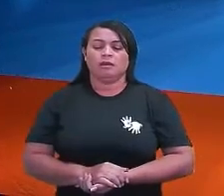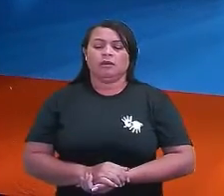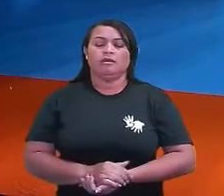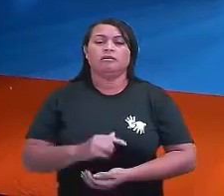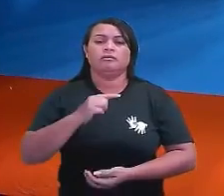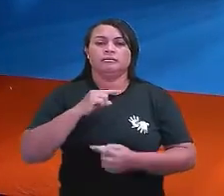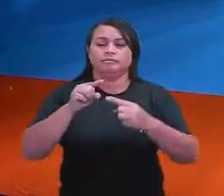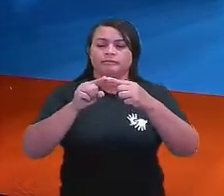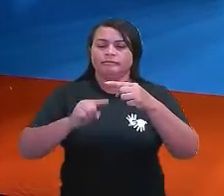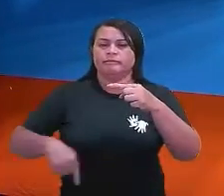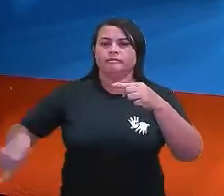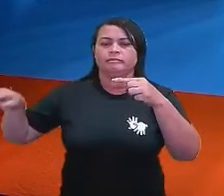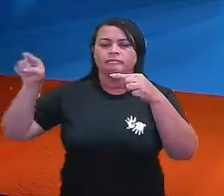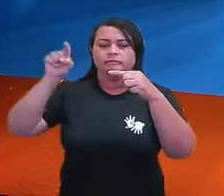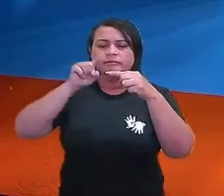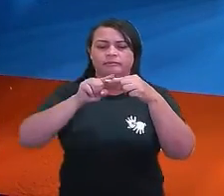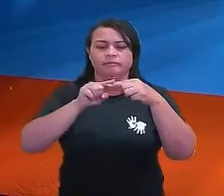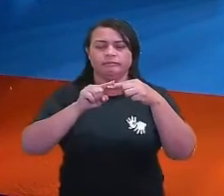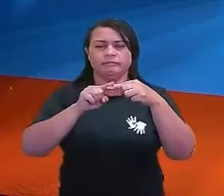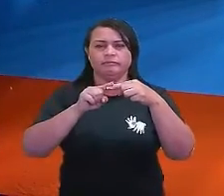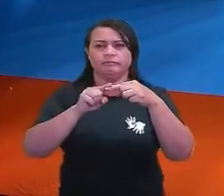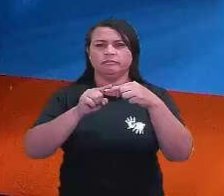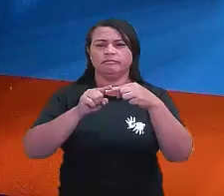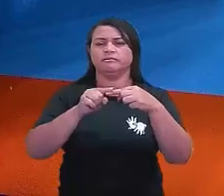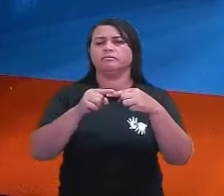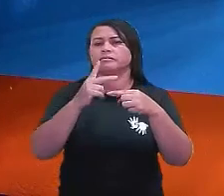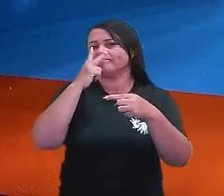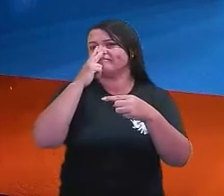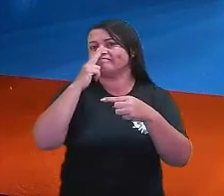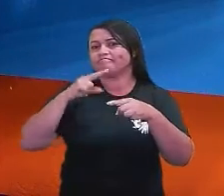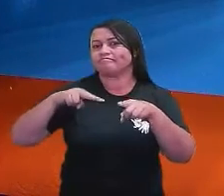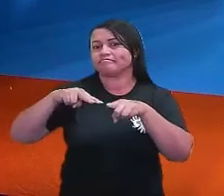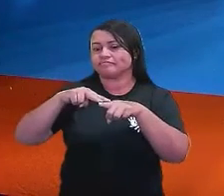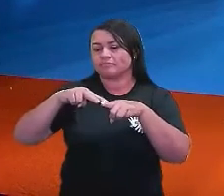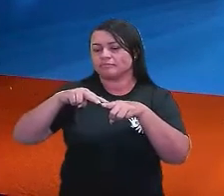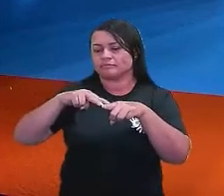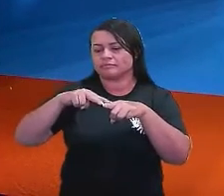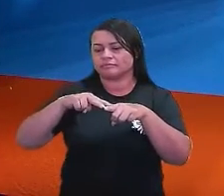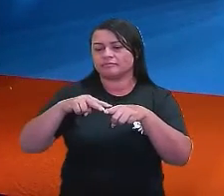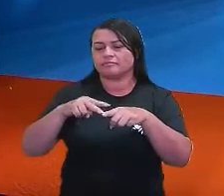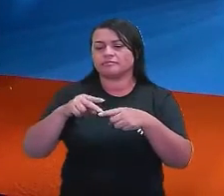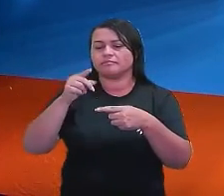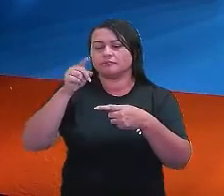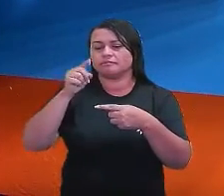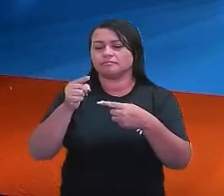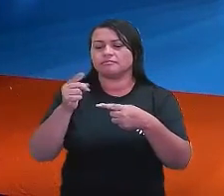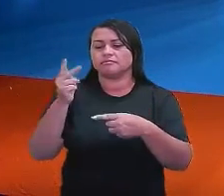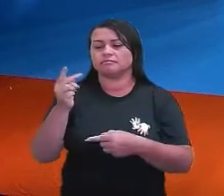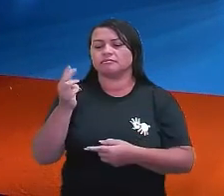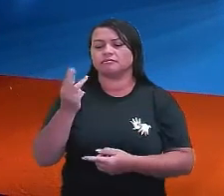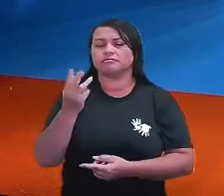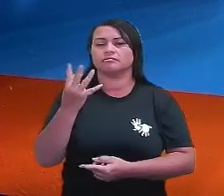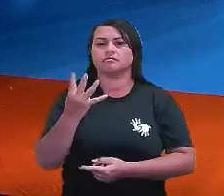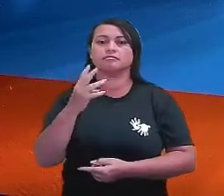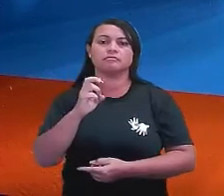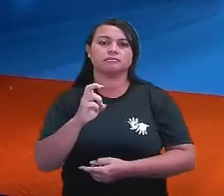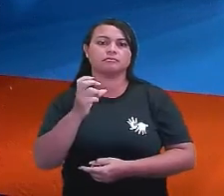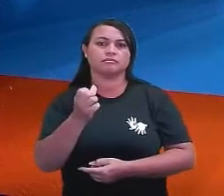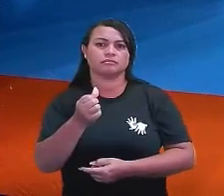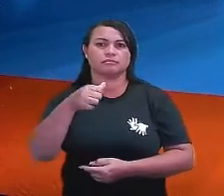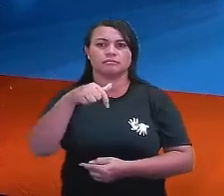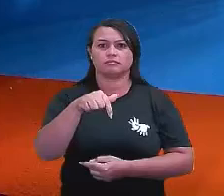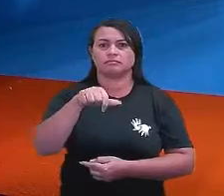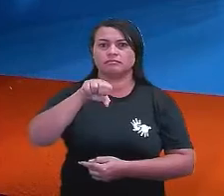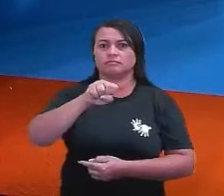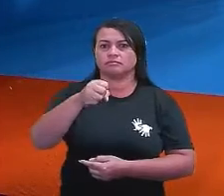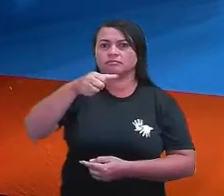o círculo e fui dividindo ele, como se fosse uma pizza. Então, ó, 1, 2, 3, 4, 5,